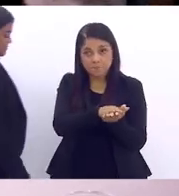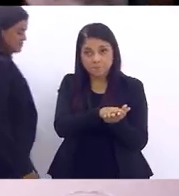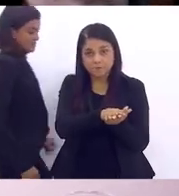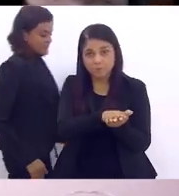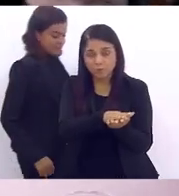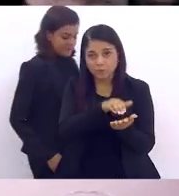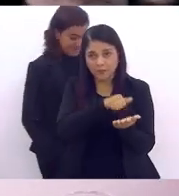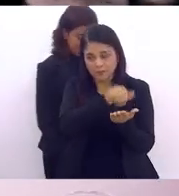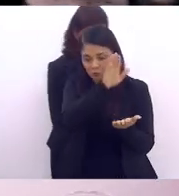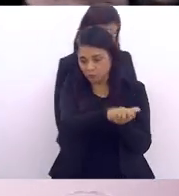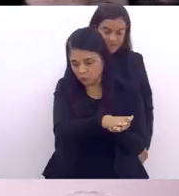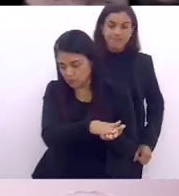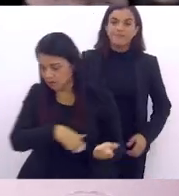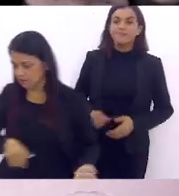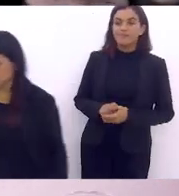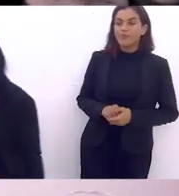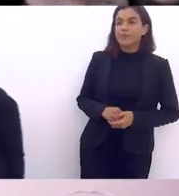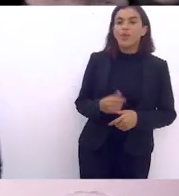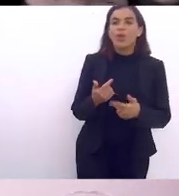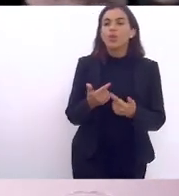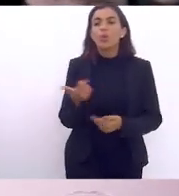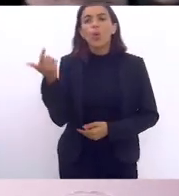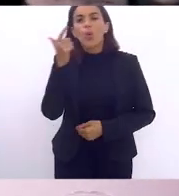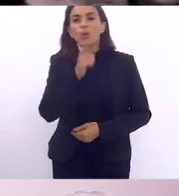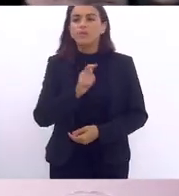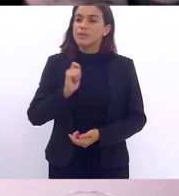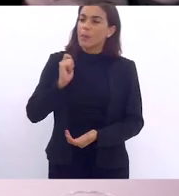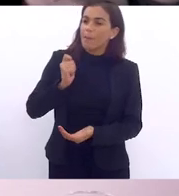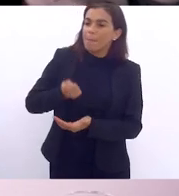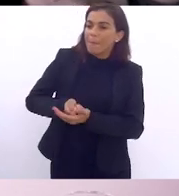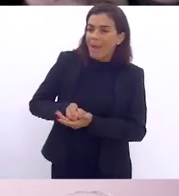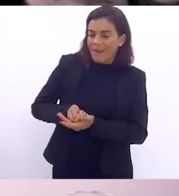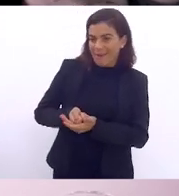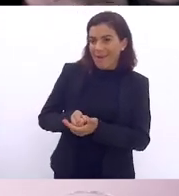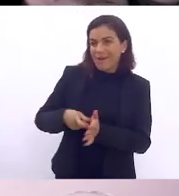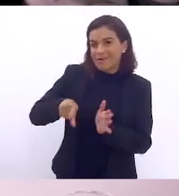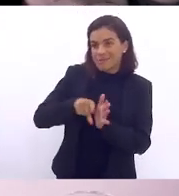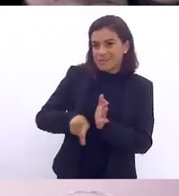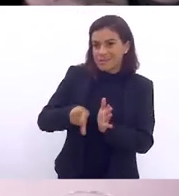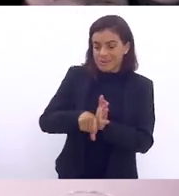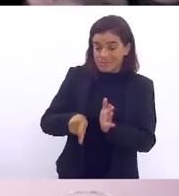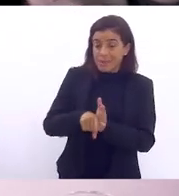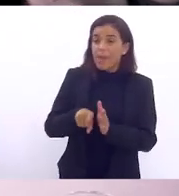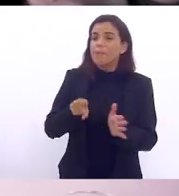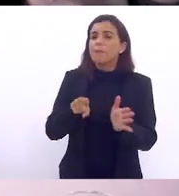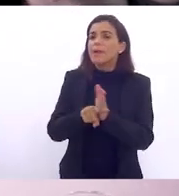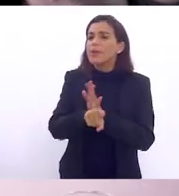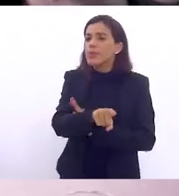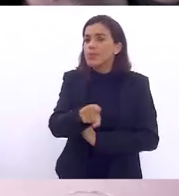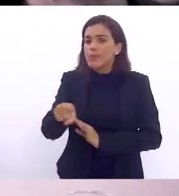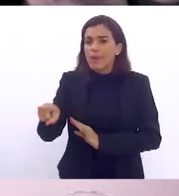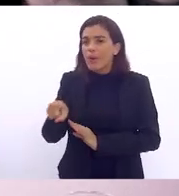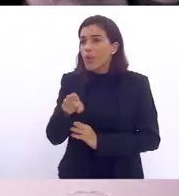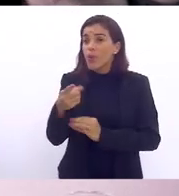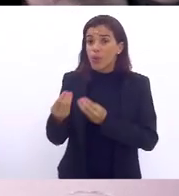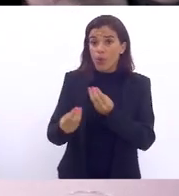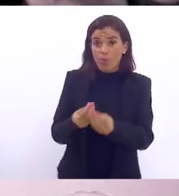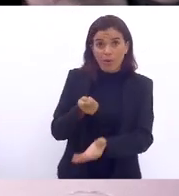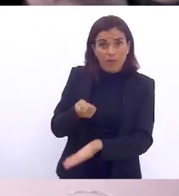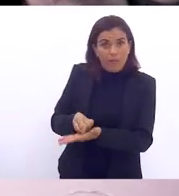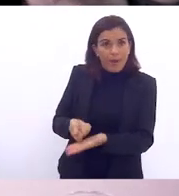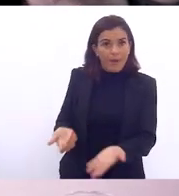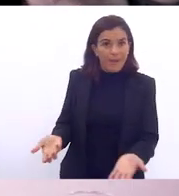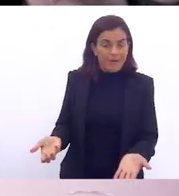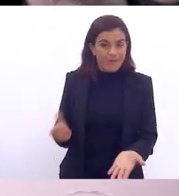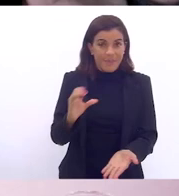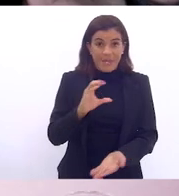eh por não terem conseguido pagar essas essas tarifas a pergunta é por que que elas não pagaram a